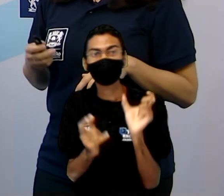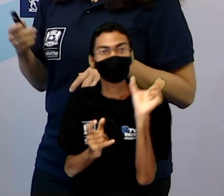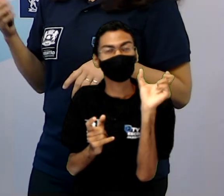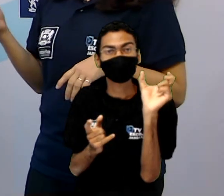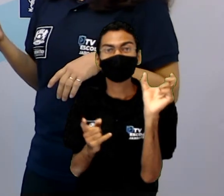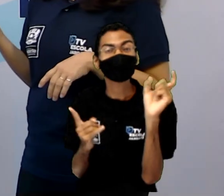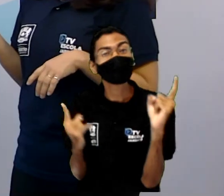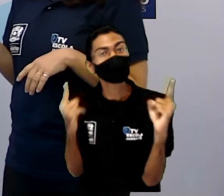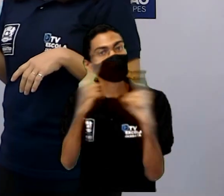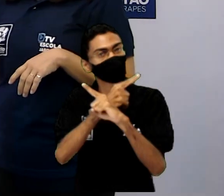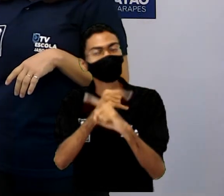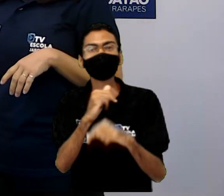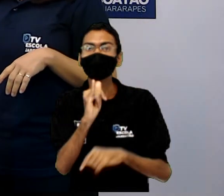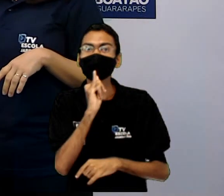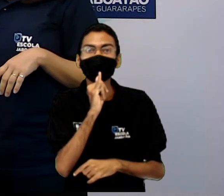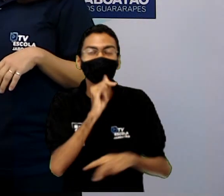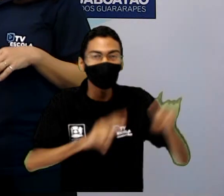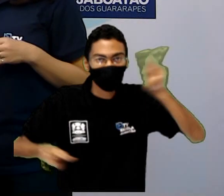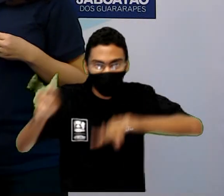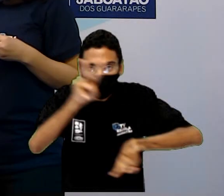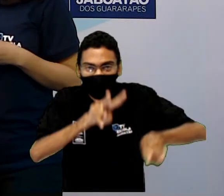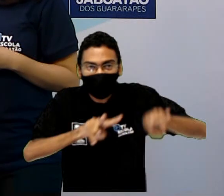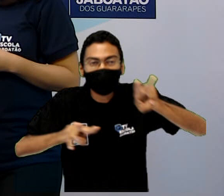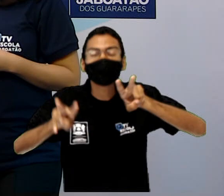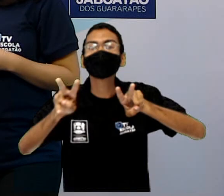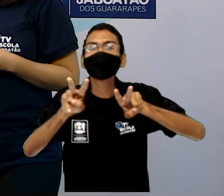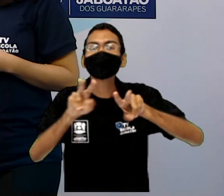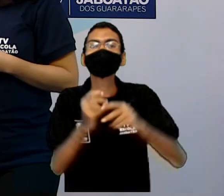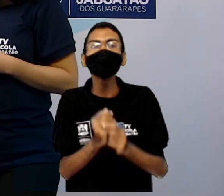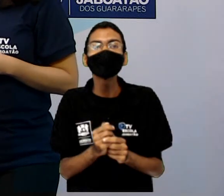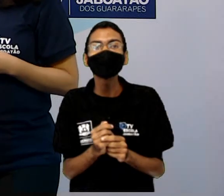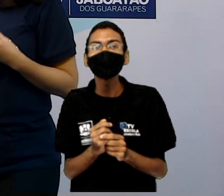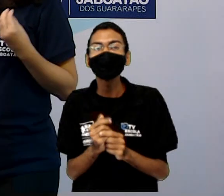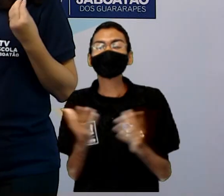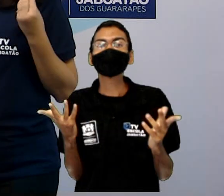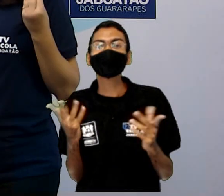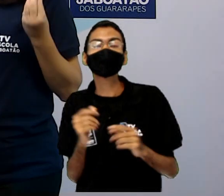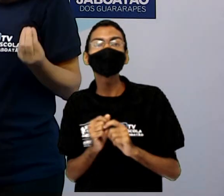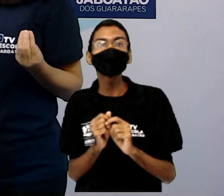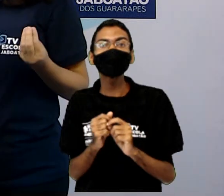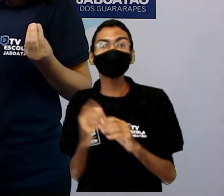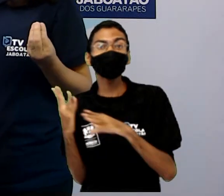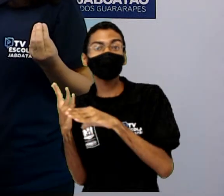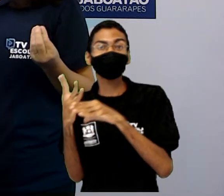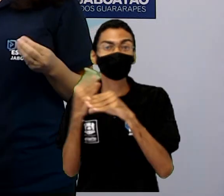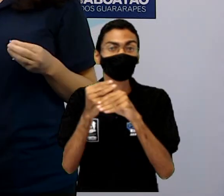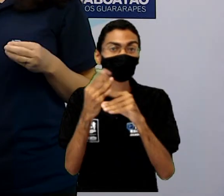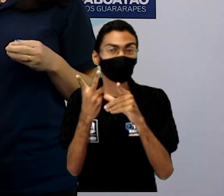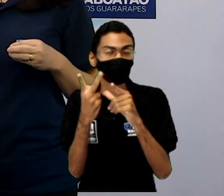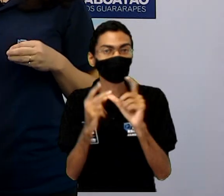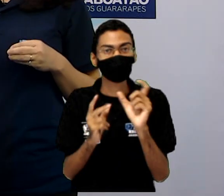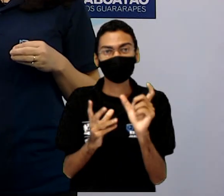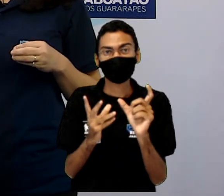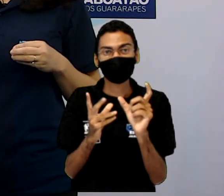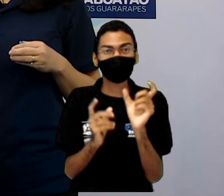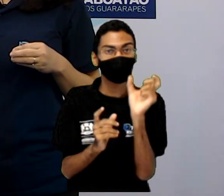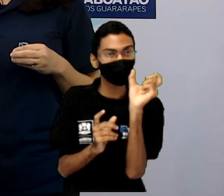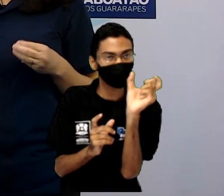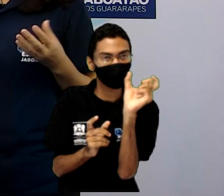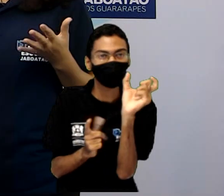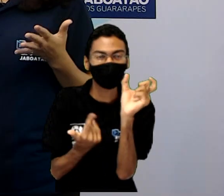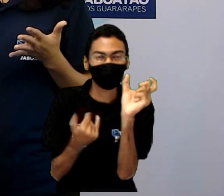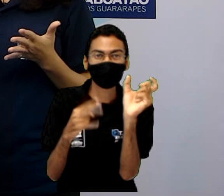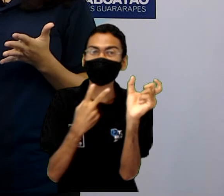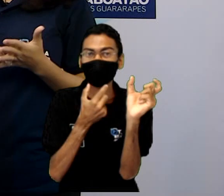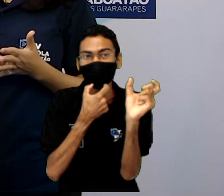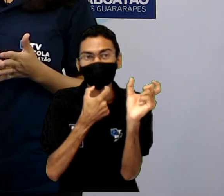observar com estes exemplos? Que na forma reduzida, a gente juntando o pronome com o verbo to be,